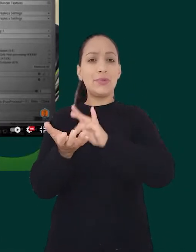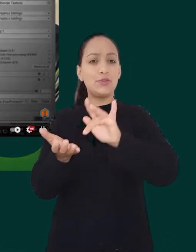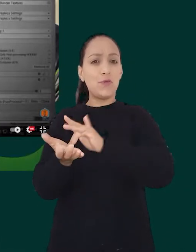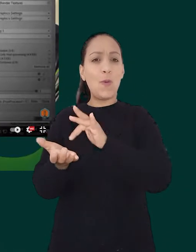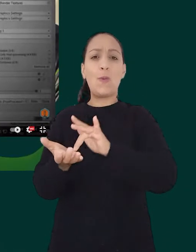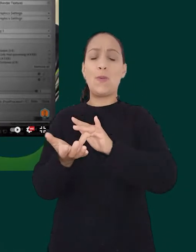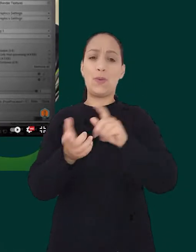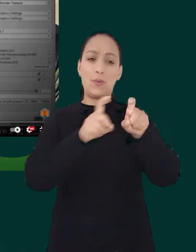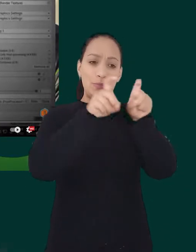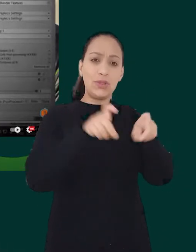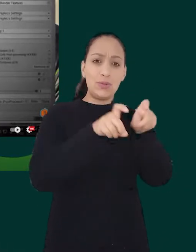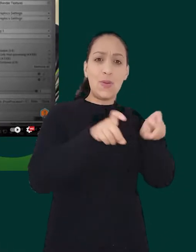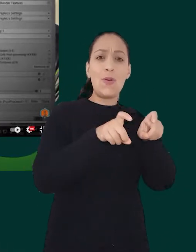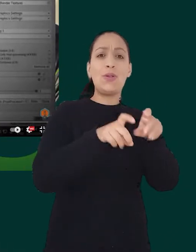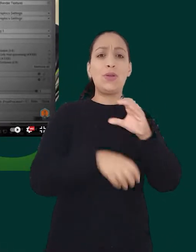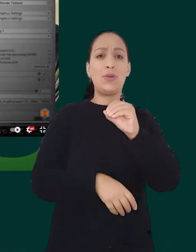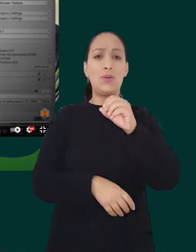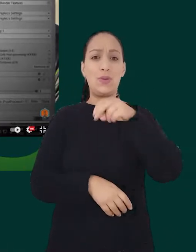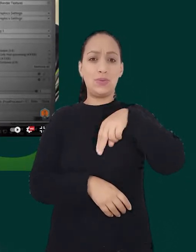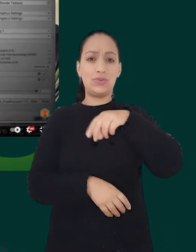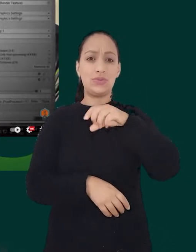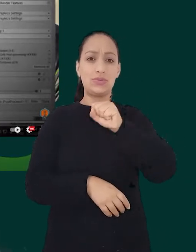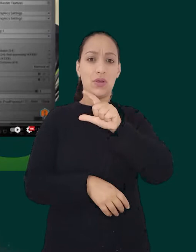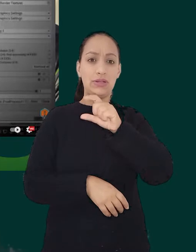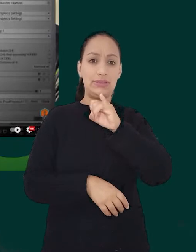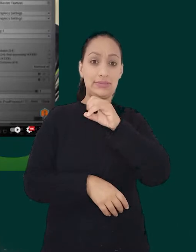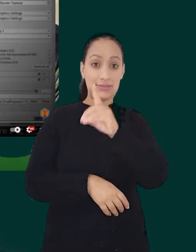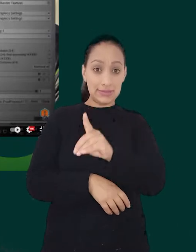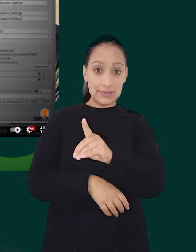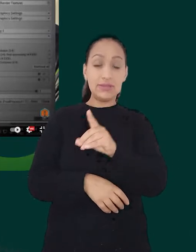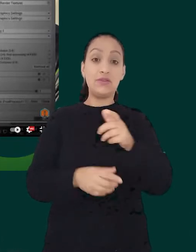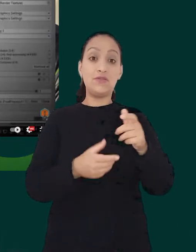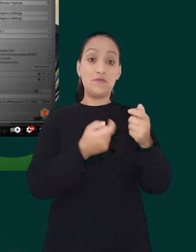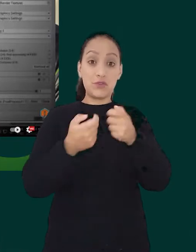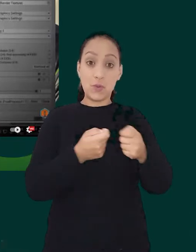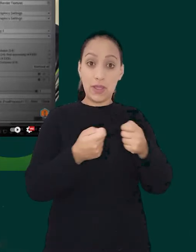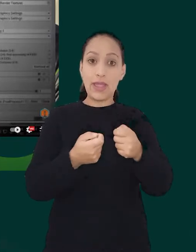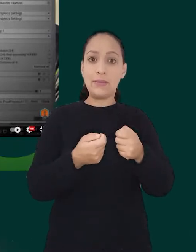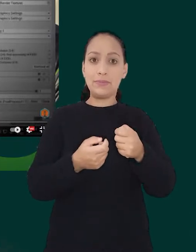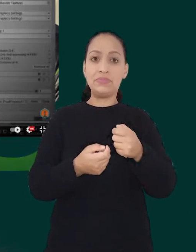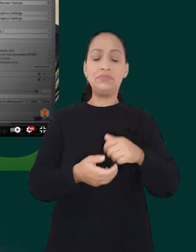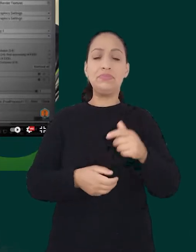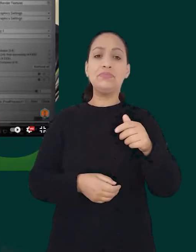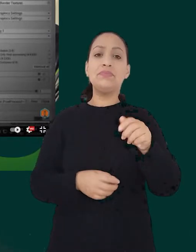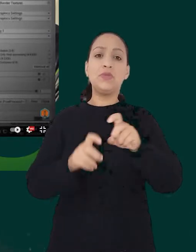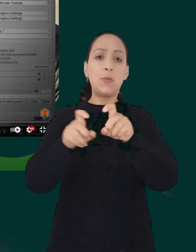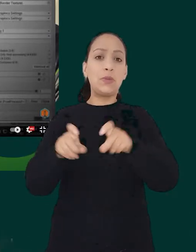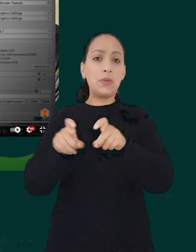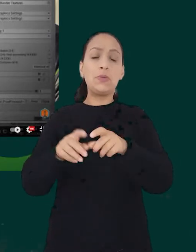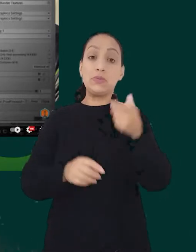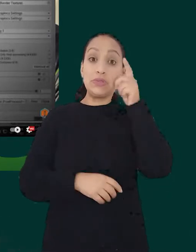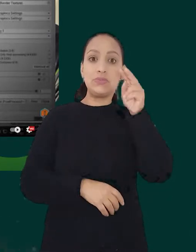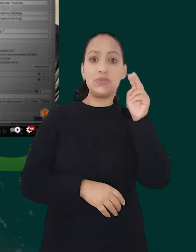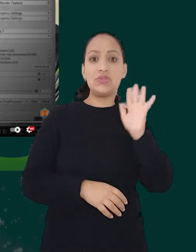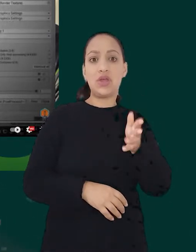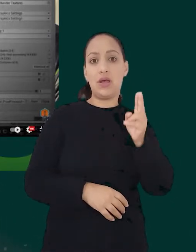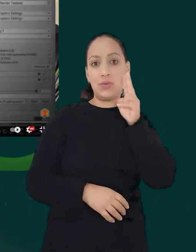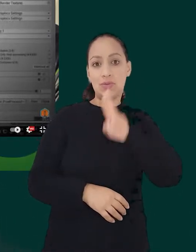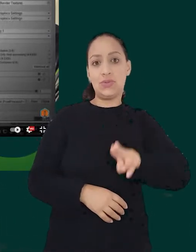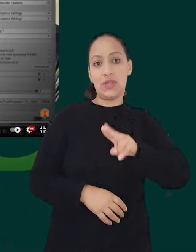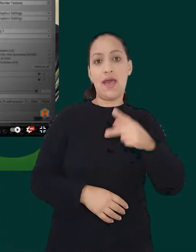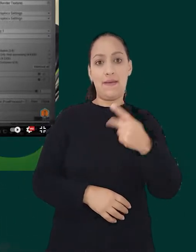console de videogame. A gente consegue logo dar a saída desse jogo. Aqui ele está utilizando um mecanismo de machine learning,